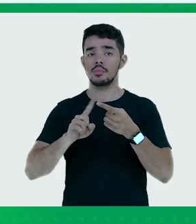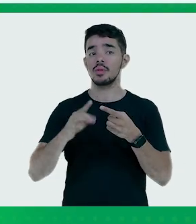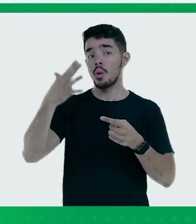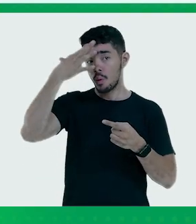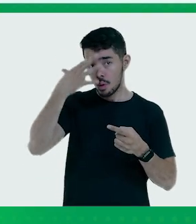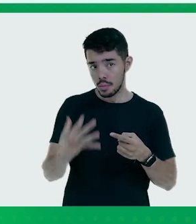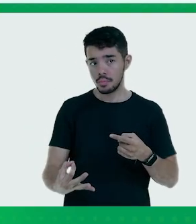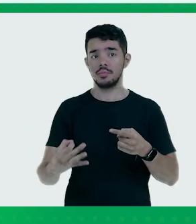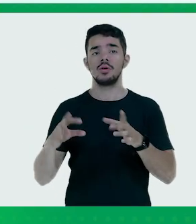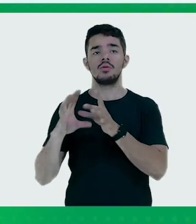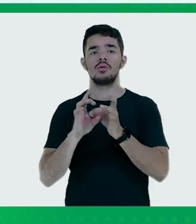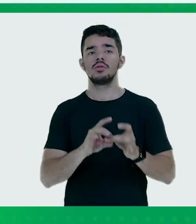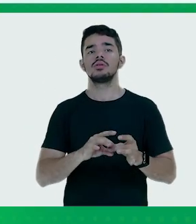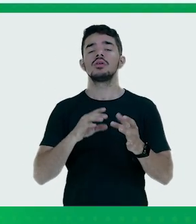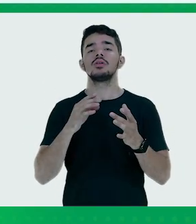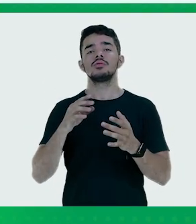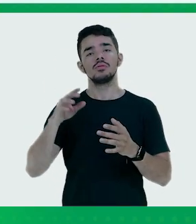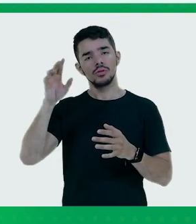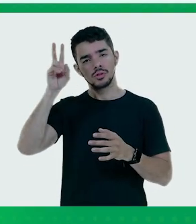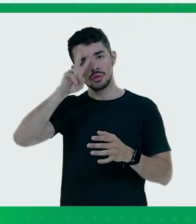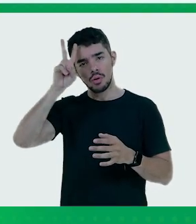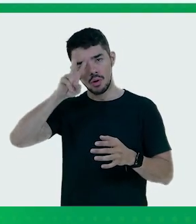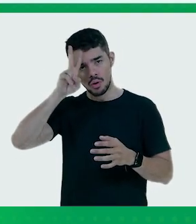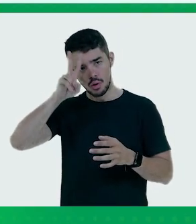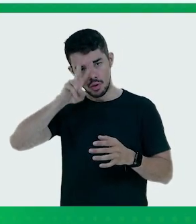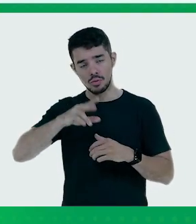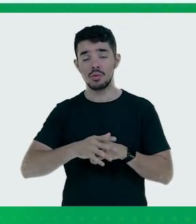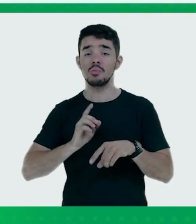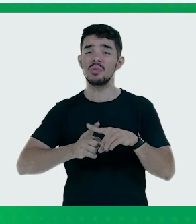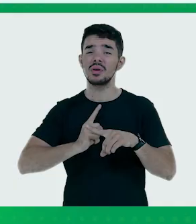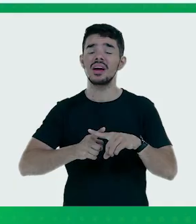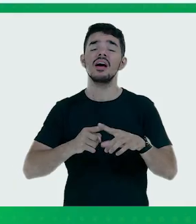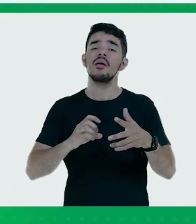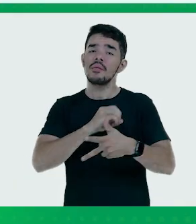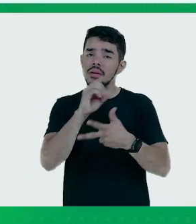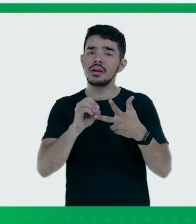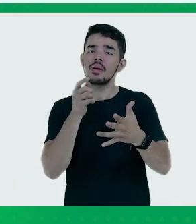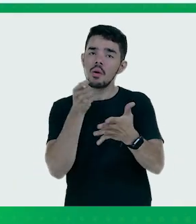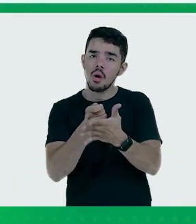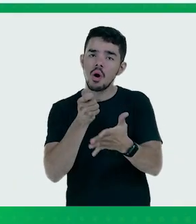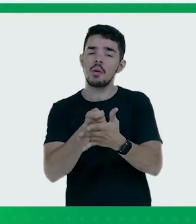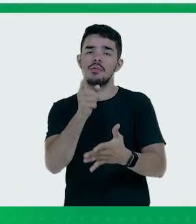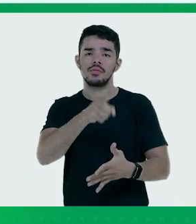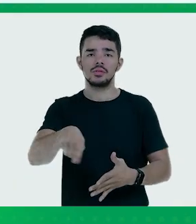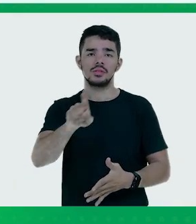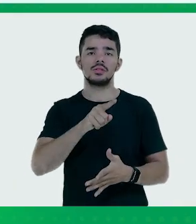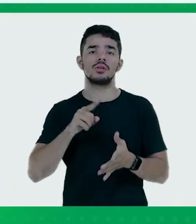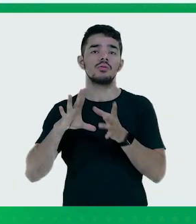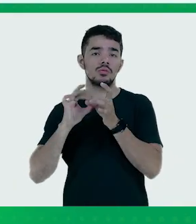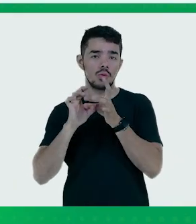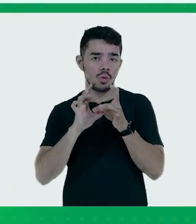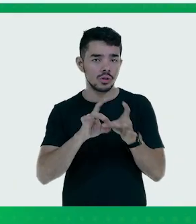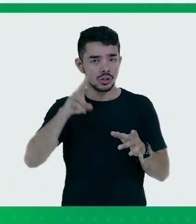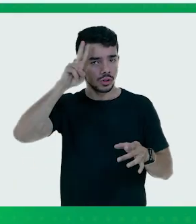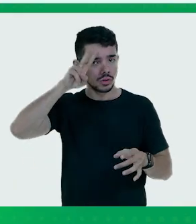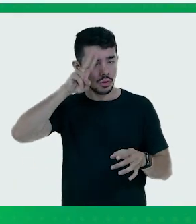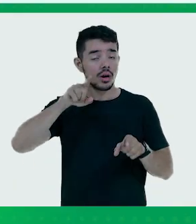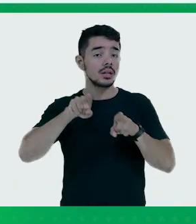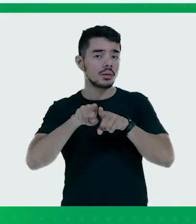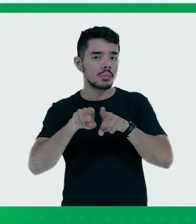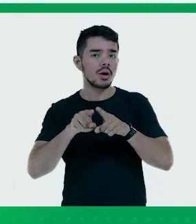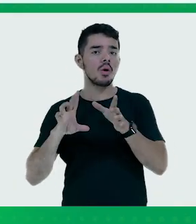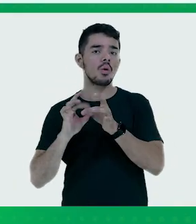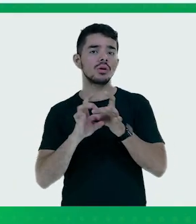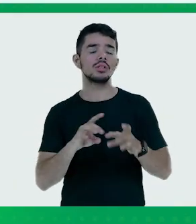Compreender o contexto histórico e literário do pré-modernismo, porque o Enem cobra de vocês, sobretudo, o contexto histórico e também